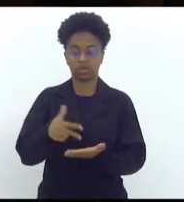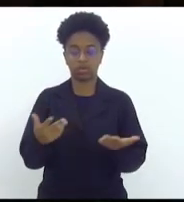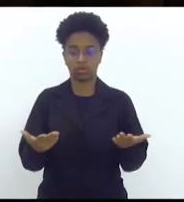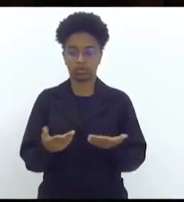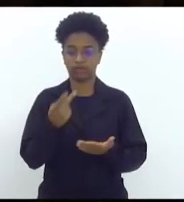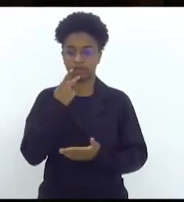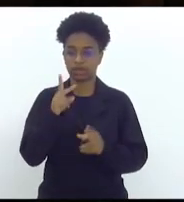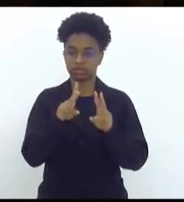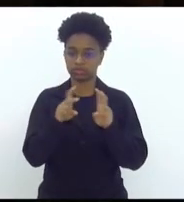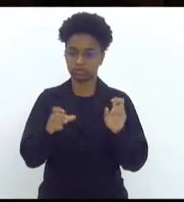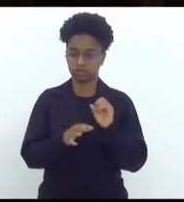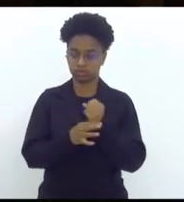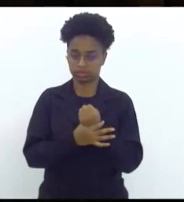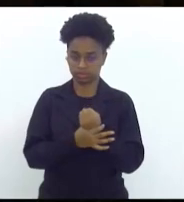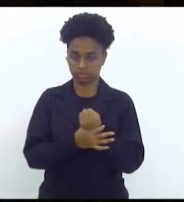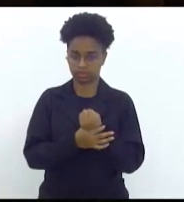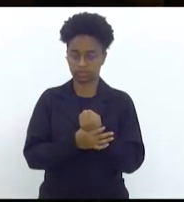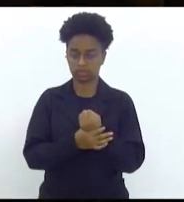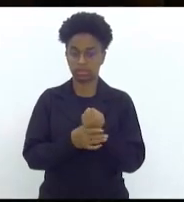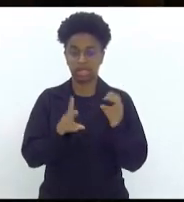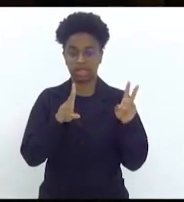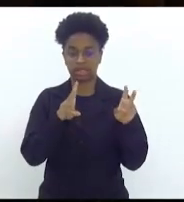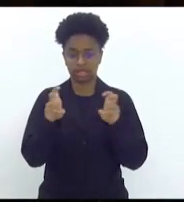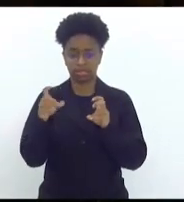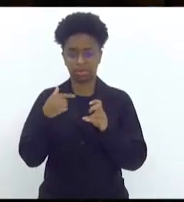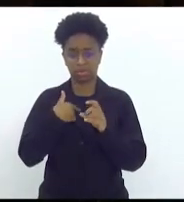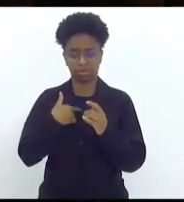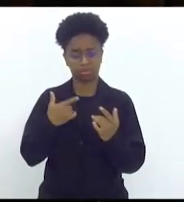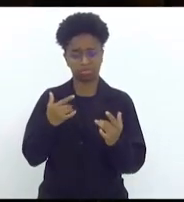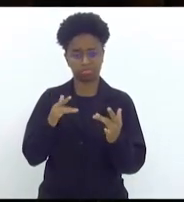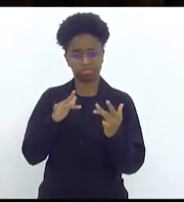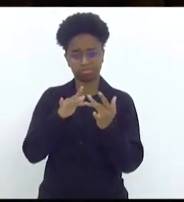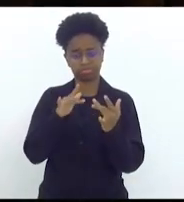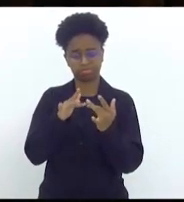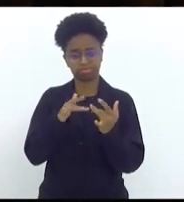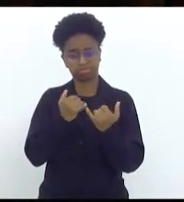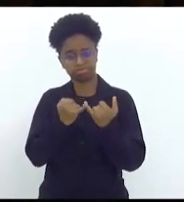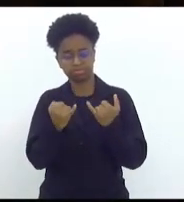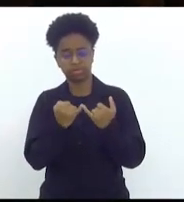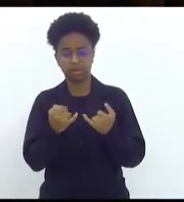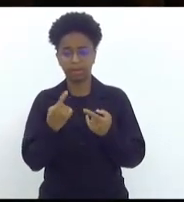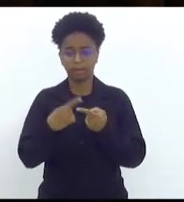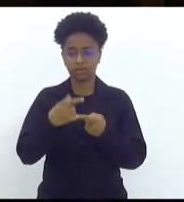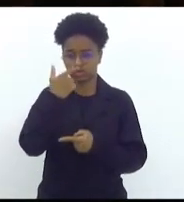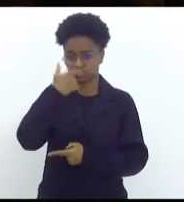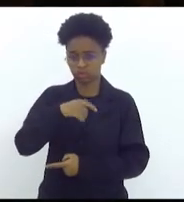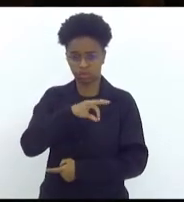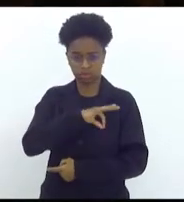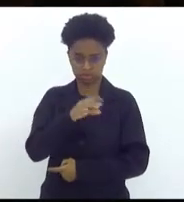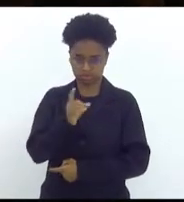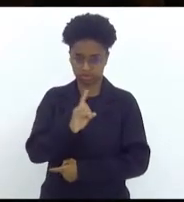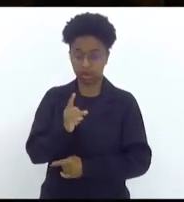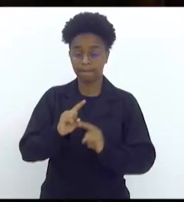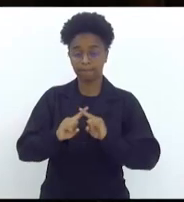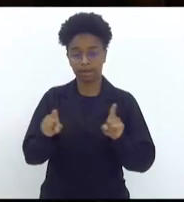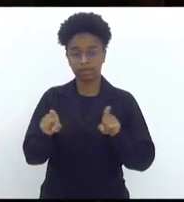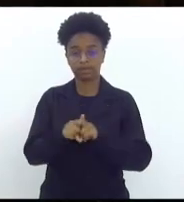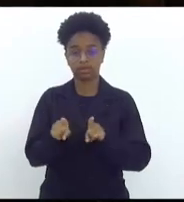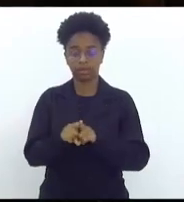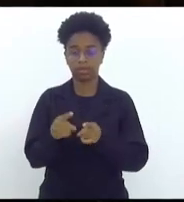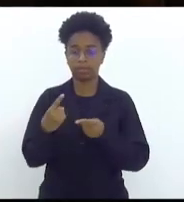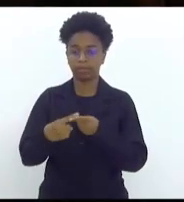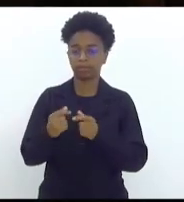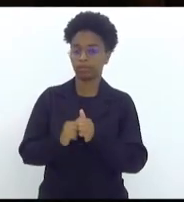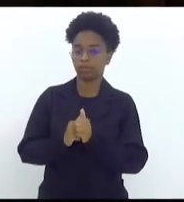segurança um tema com qual me identifico muito não Só pelo fato de ser policial civil mas também por ter